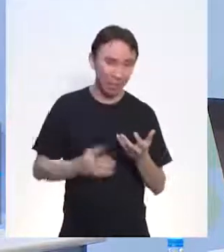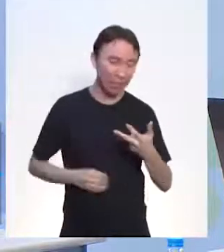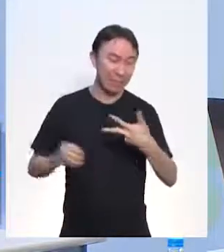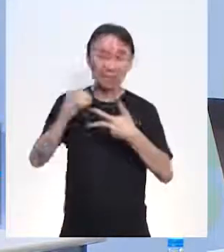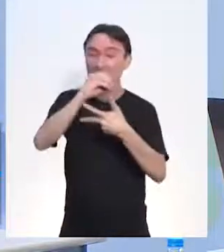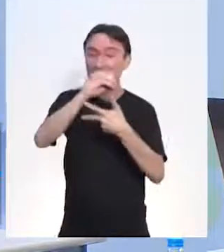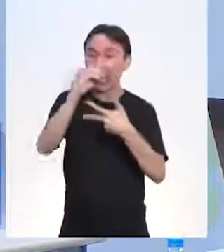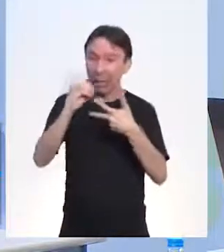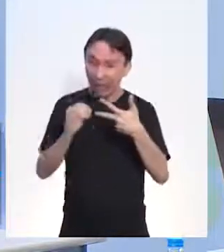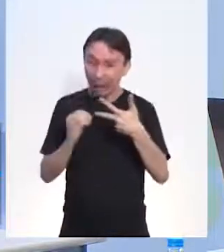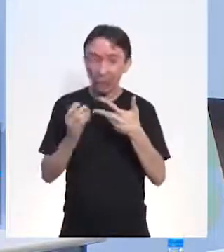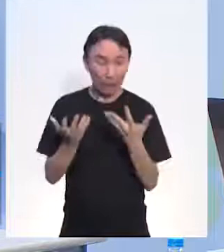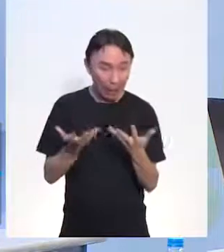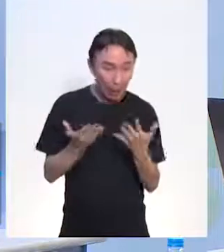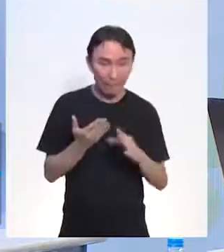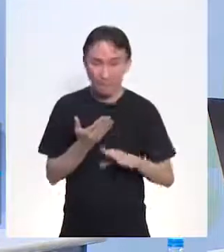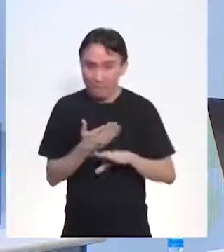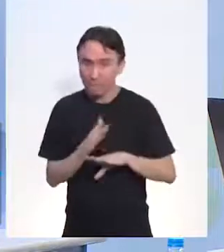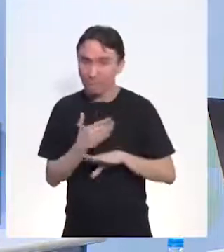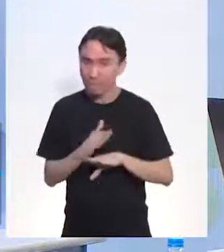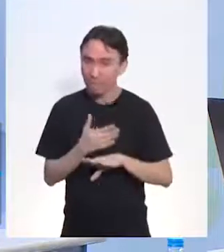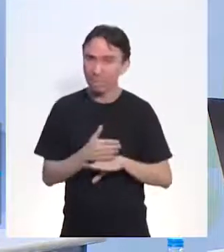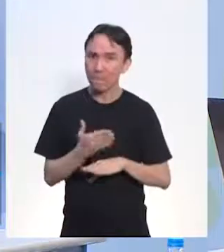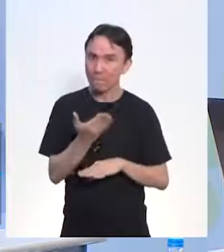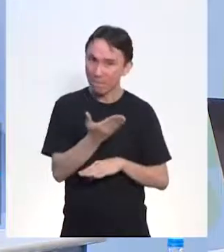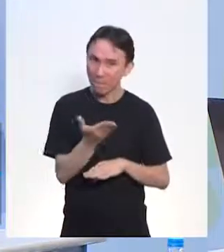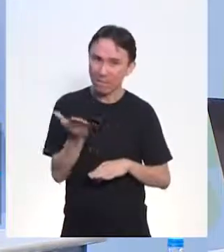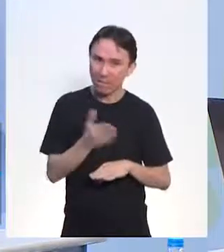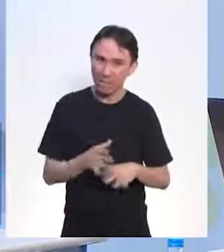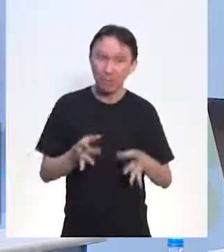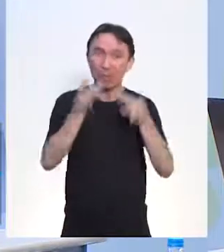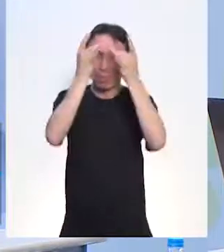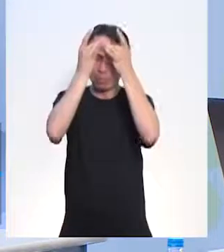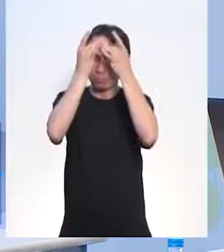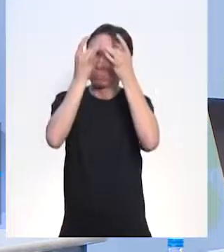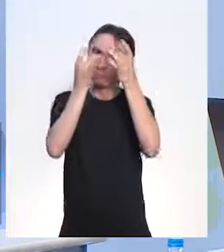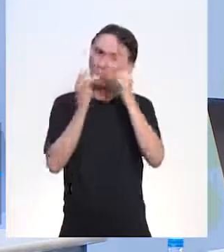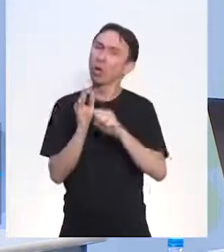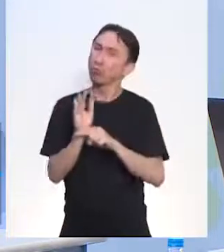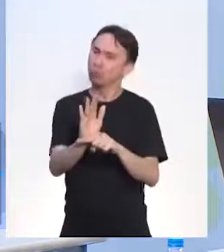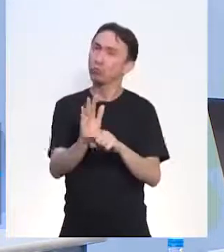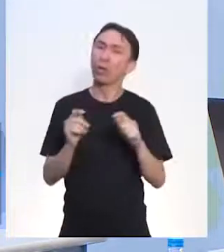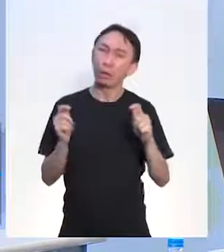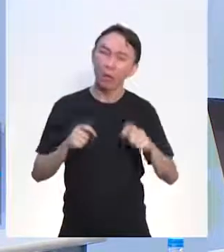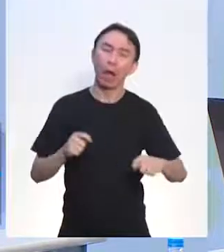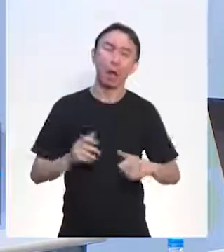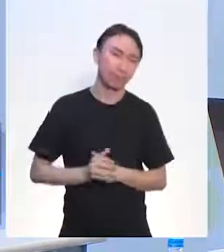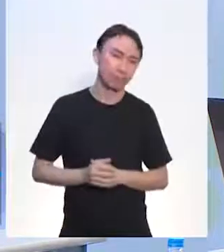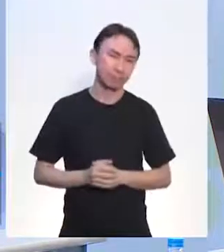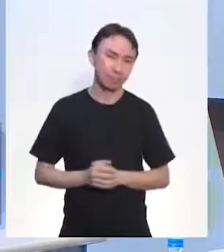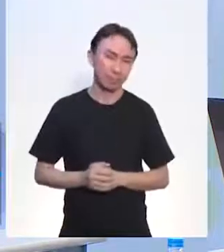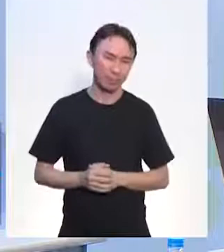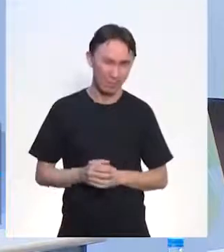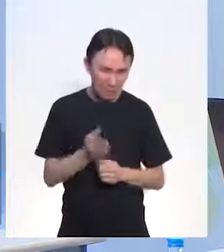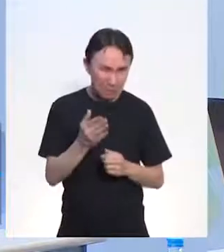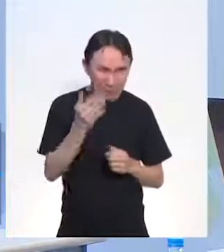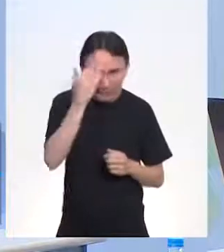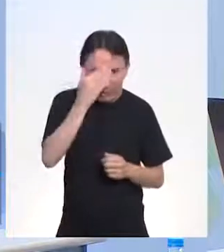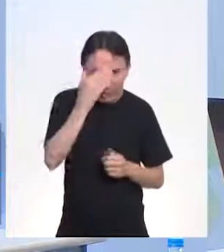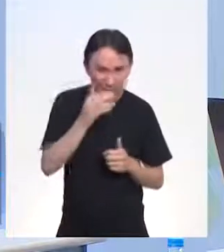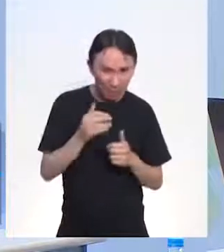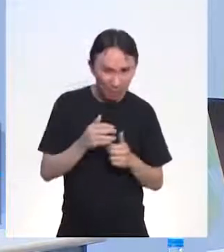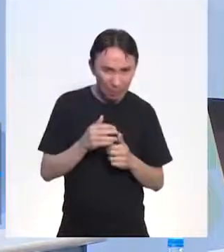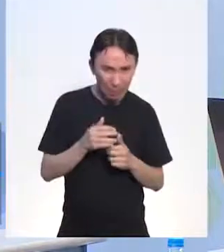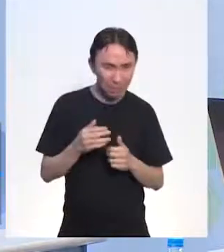trainee, então, pessoal, capricha aí. Decorar sempre vai ajudar um pouquinho mais. Será que você entendeu?